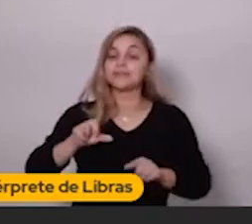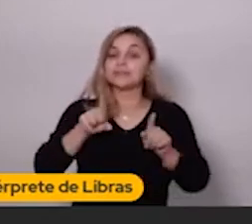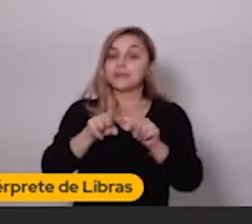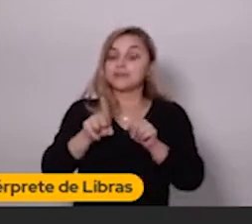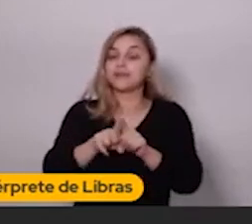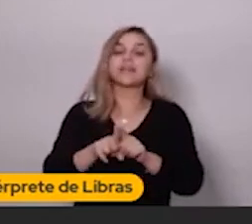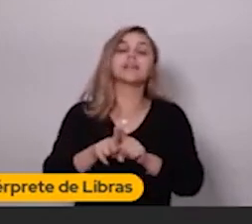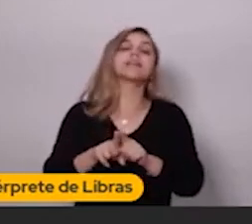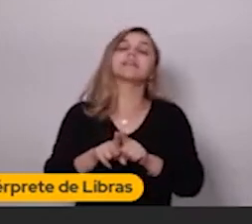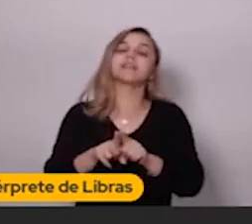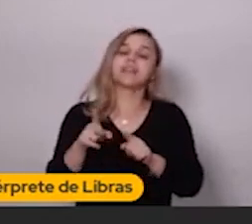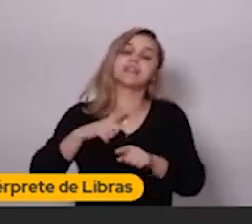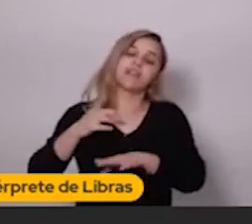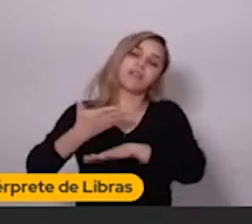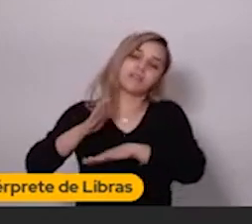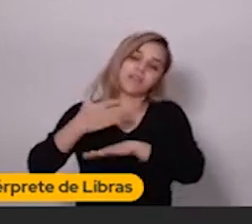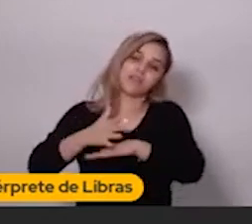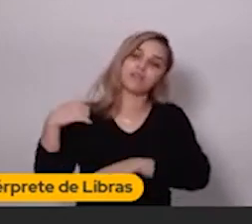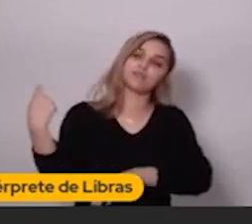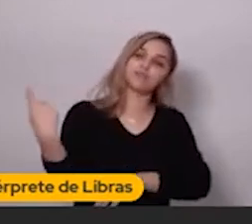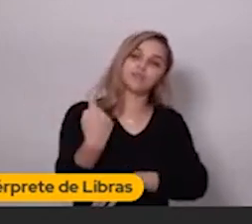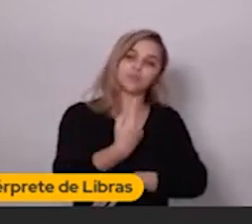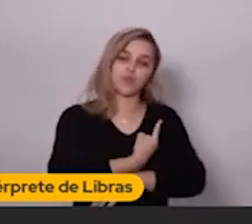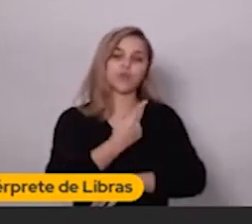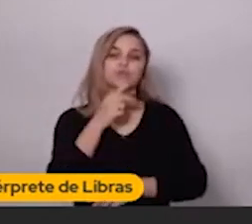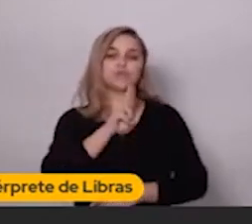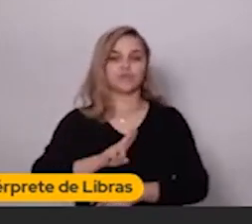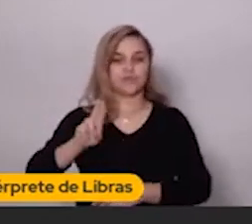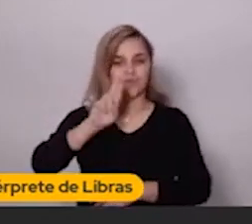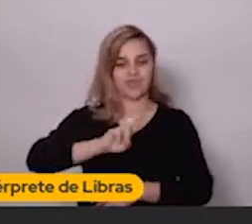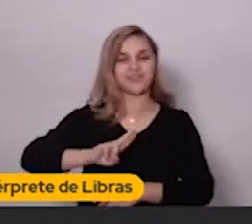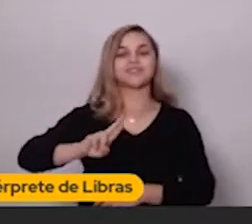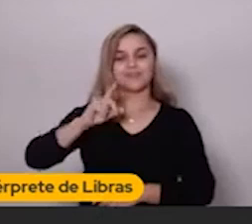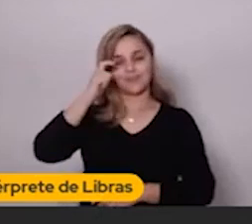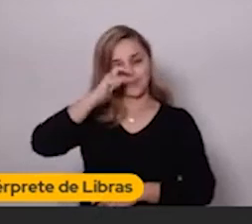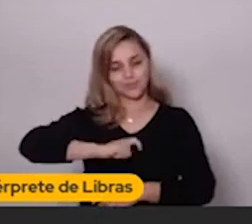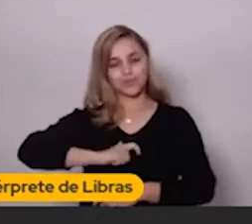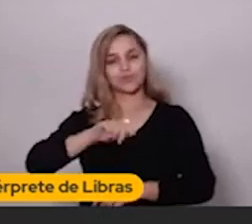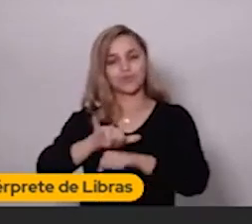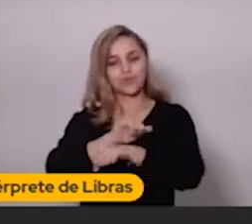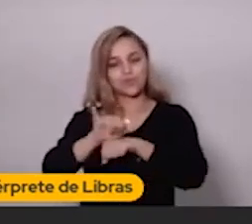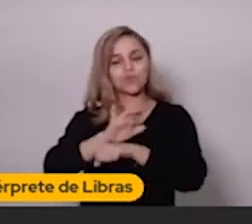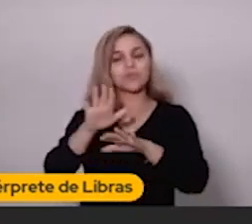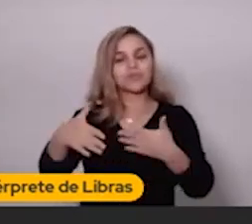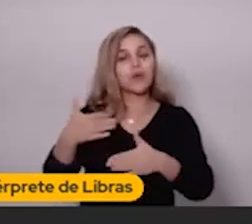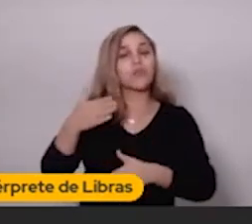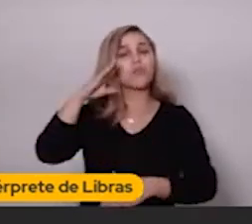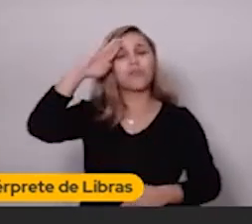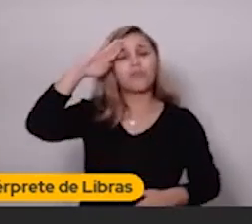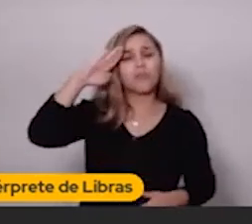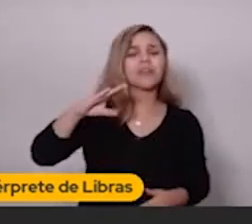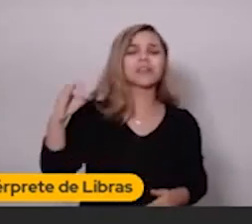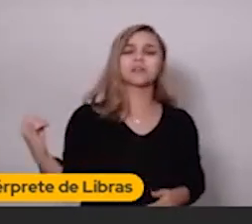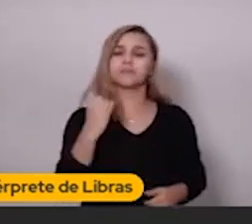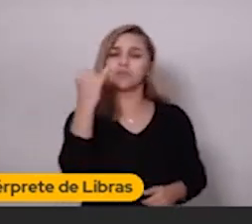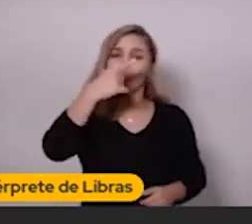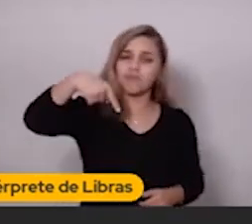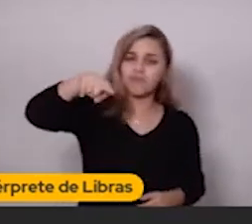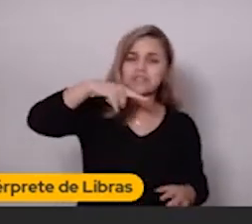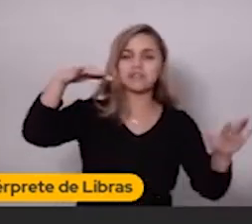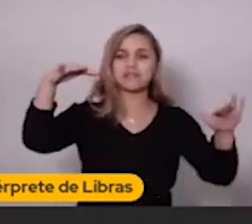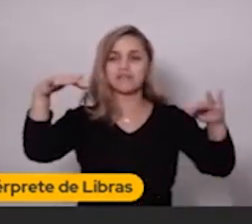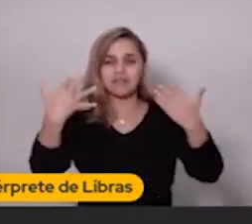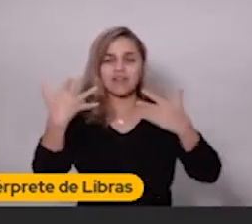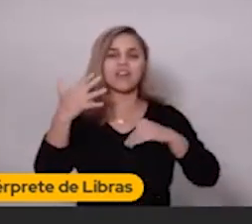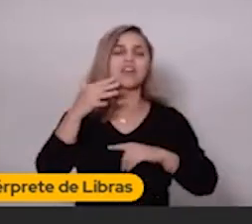eles acabam sendo treinados por todos nós, né, os usuários do YouTube. Então, por isso que é mega importante que, se vocês estiverem assistindo um canal